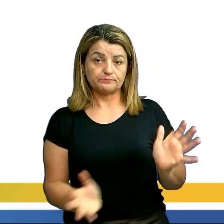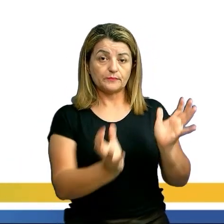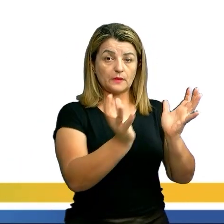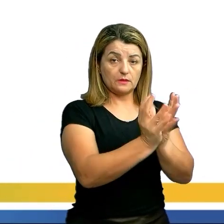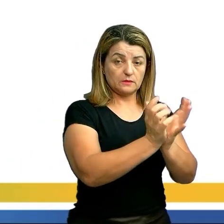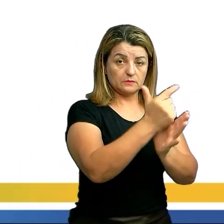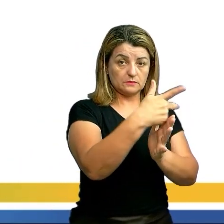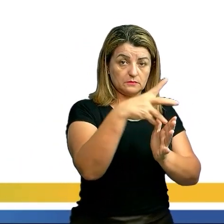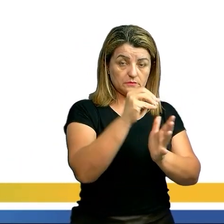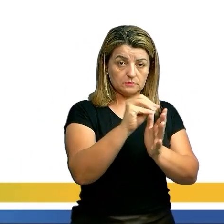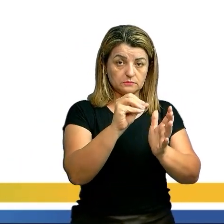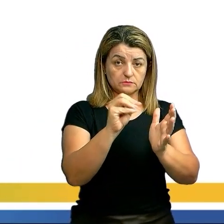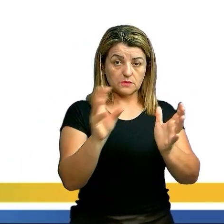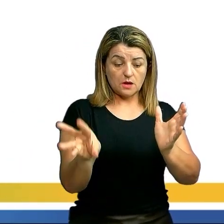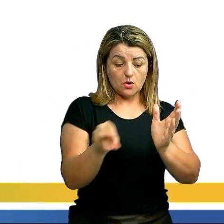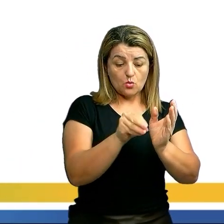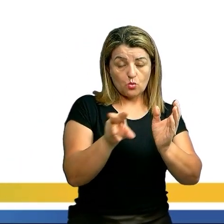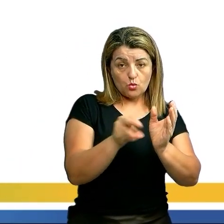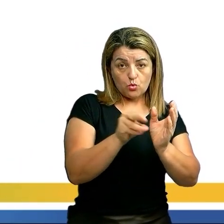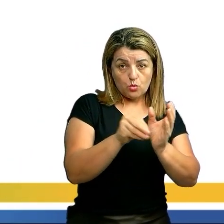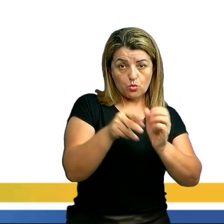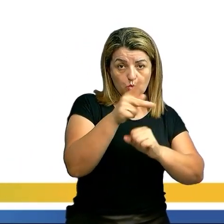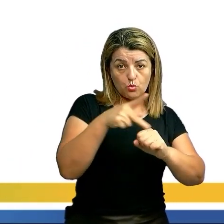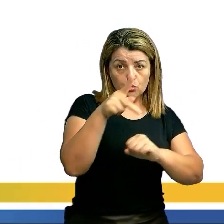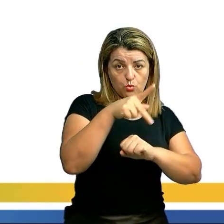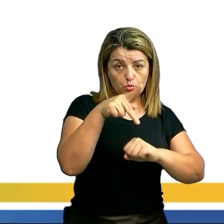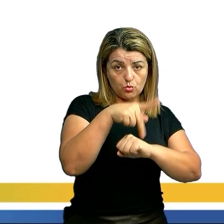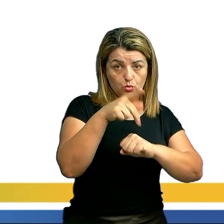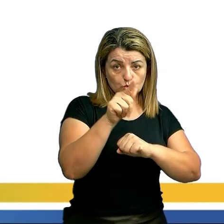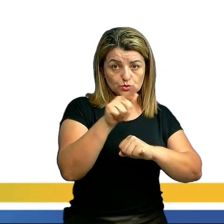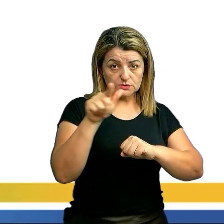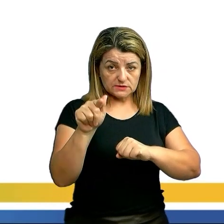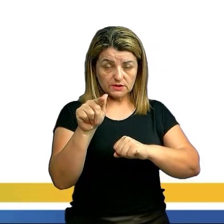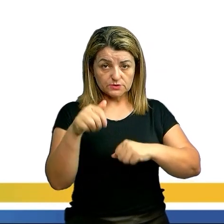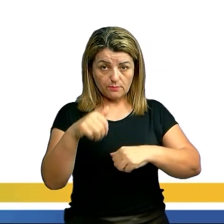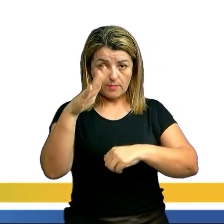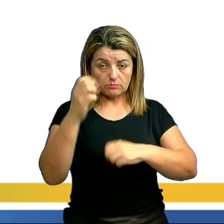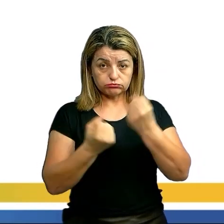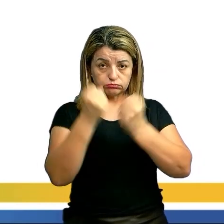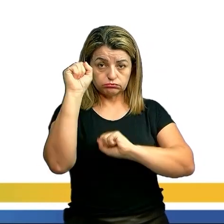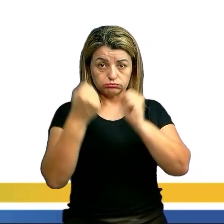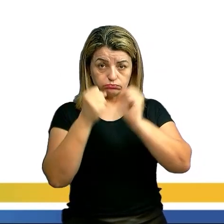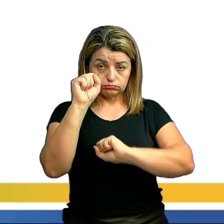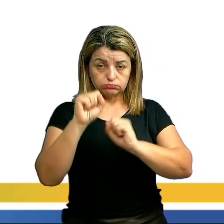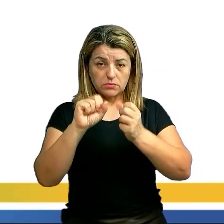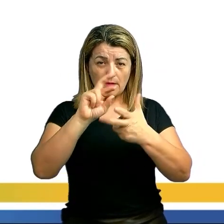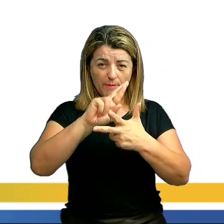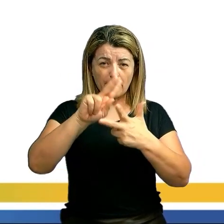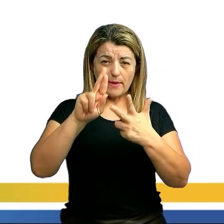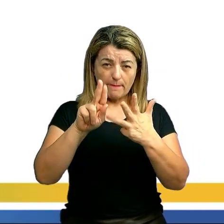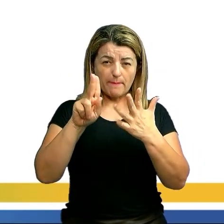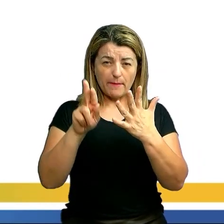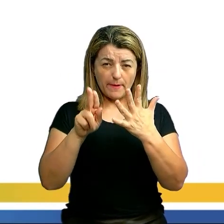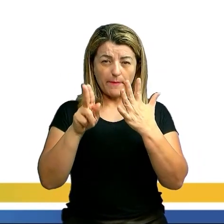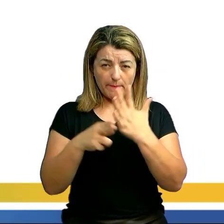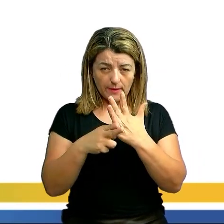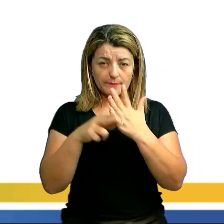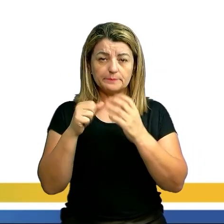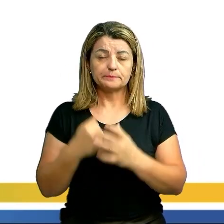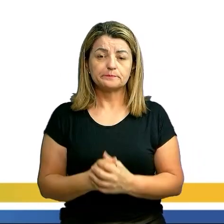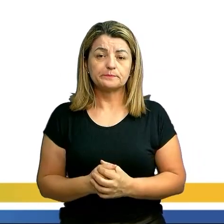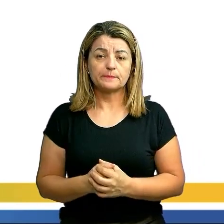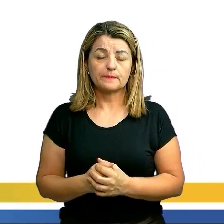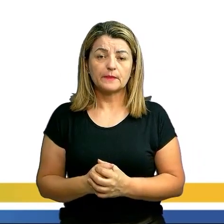reúne os países do G7, os mais industrializados do mundo, Estados Unidos, Japão, Alemanha, França, Reino Unido, Itália e